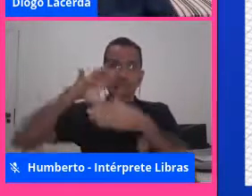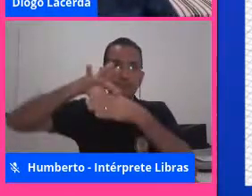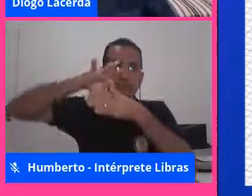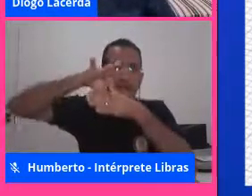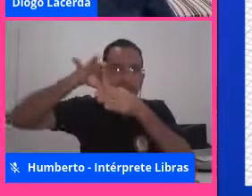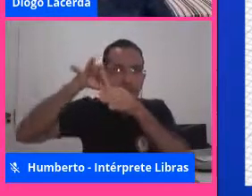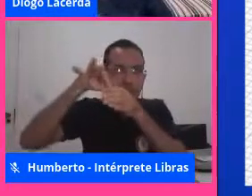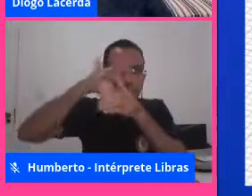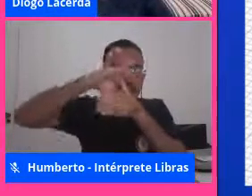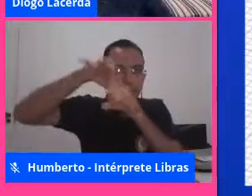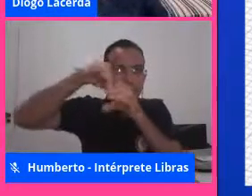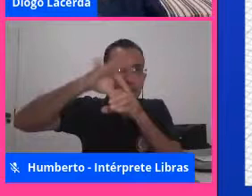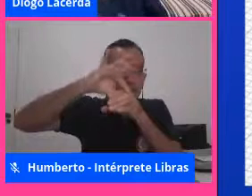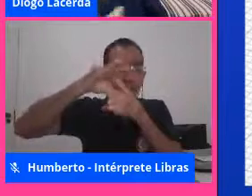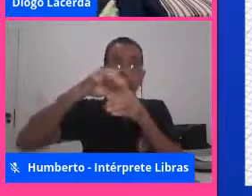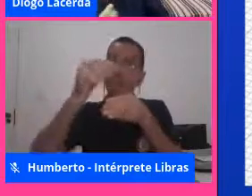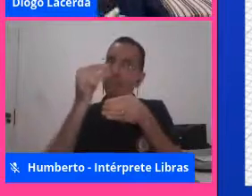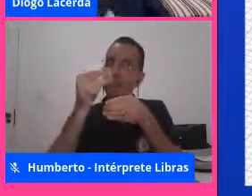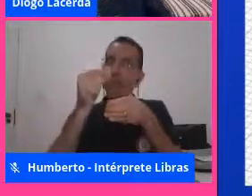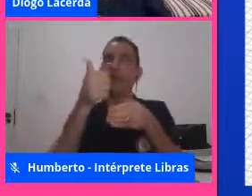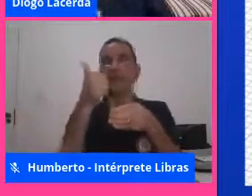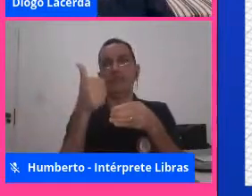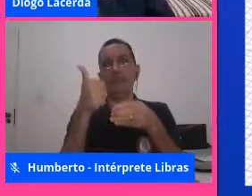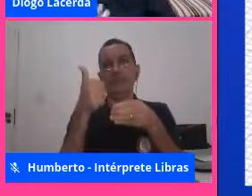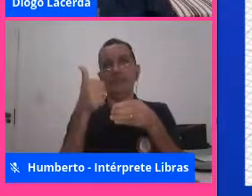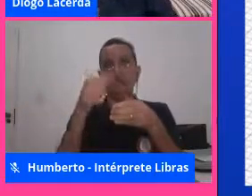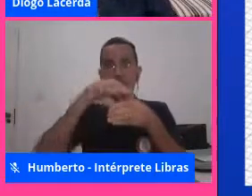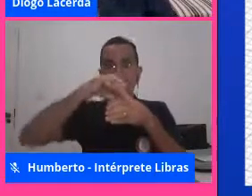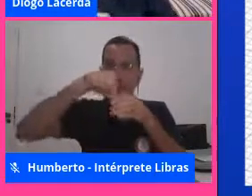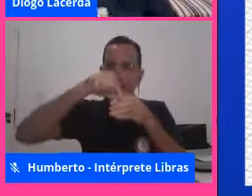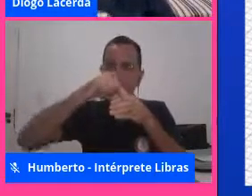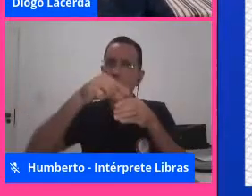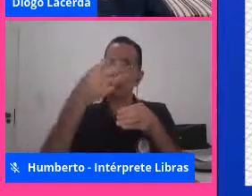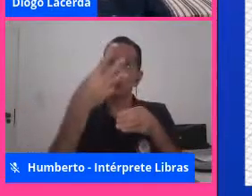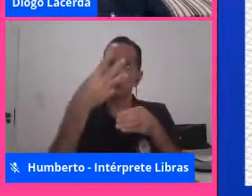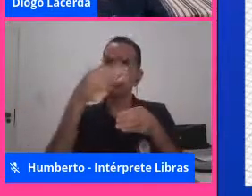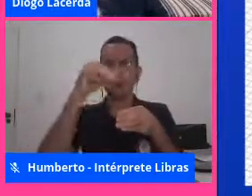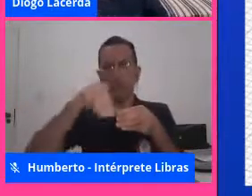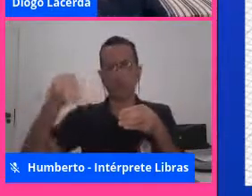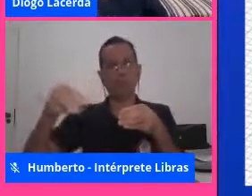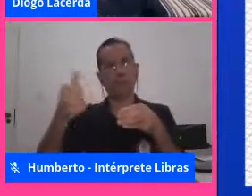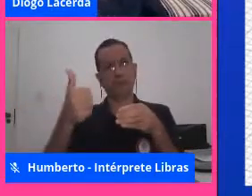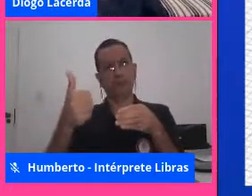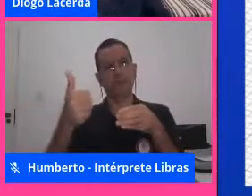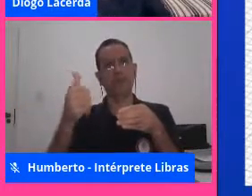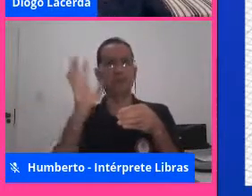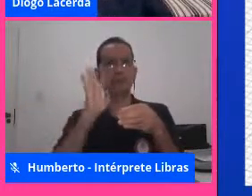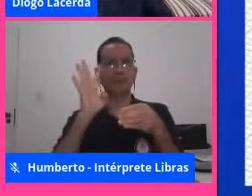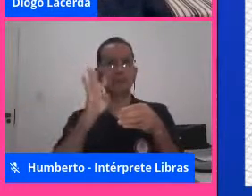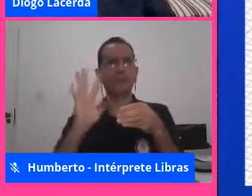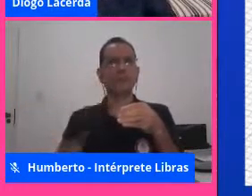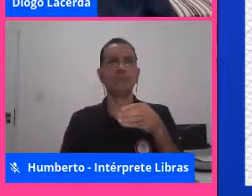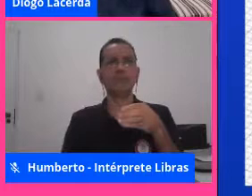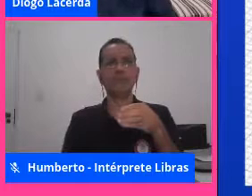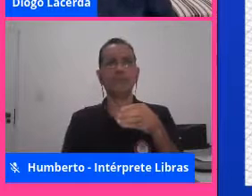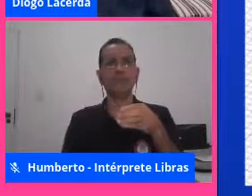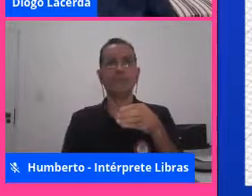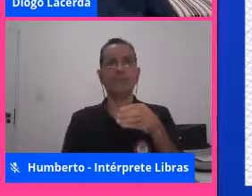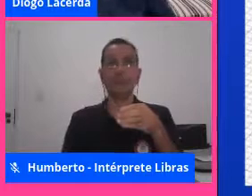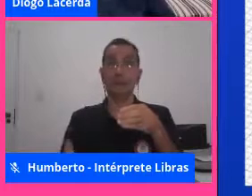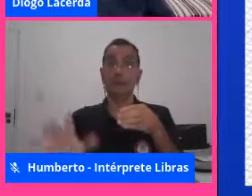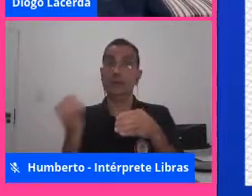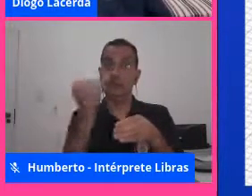parede boa, né? 3 milímetros não é uma boa espessura, né? Já é até um pouco até demais, mas a importância de tu